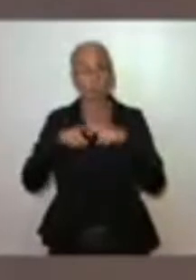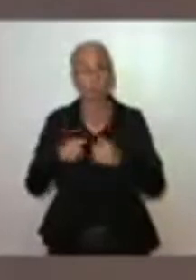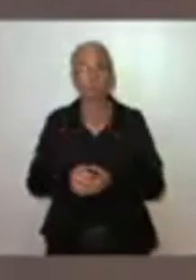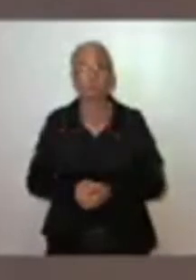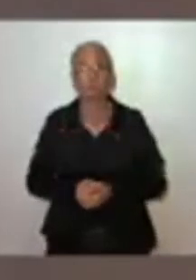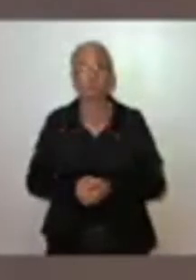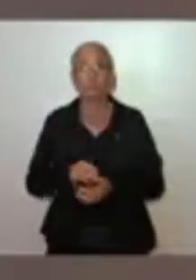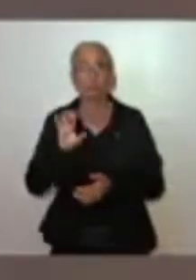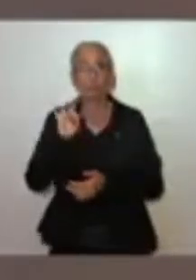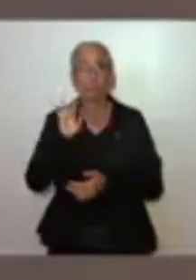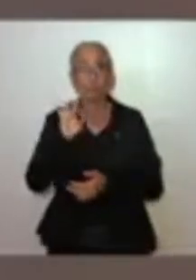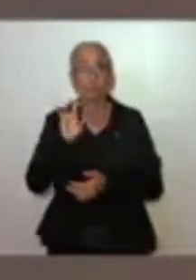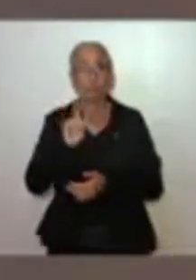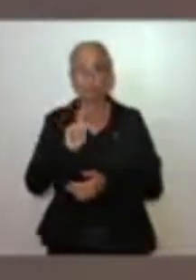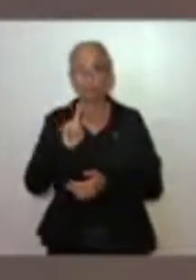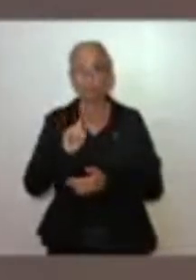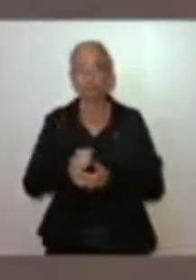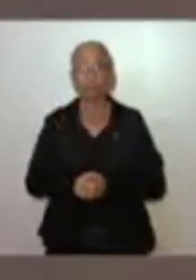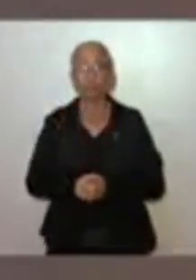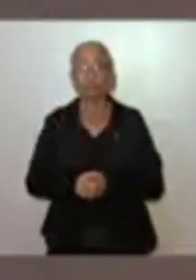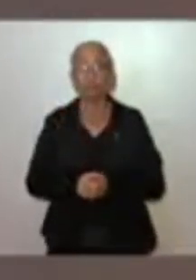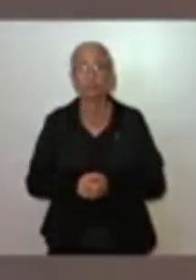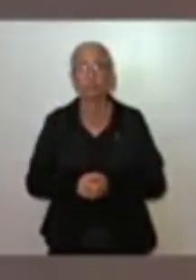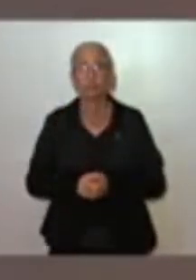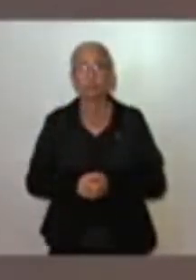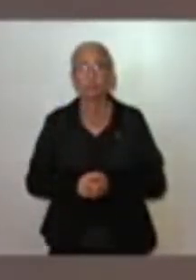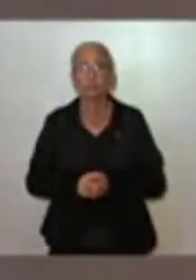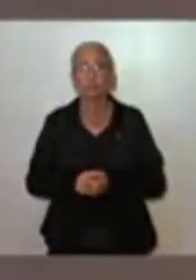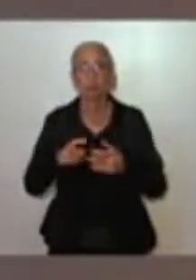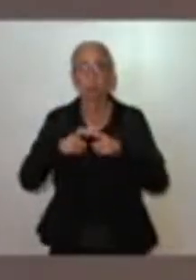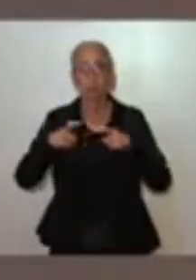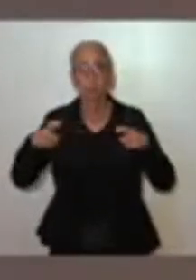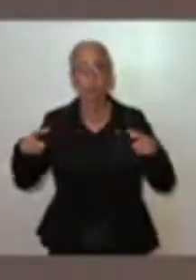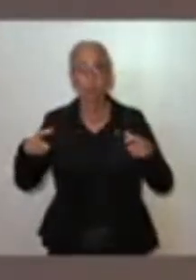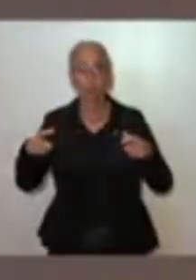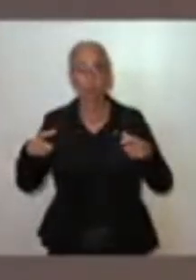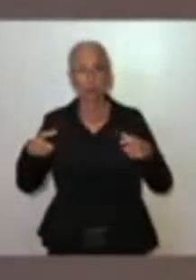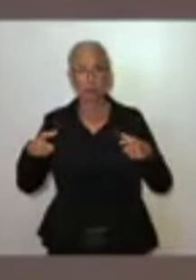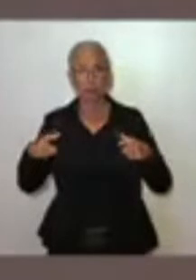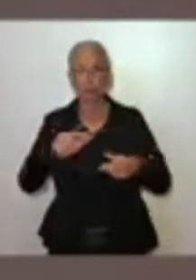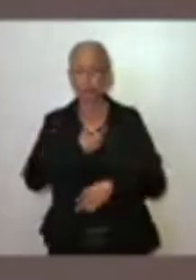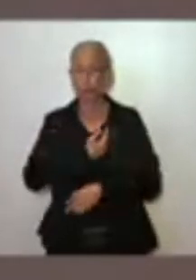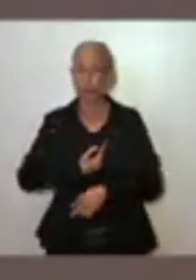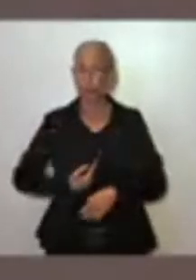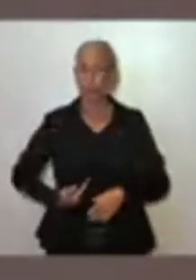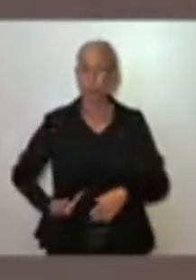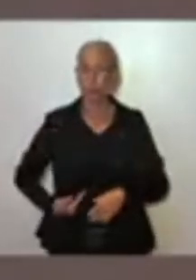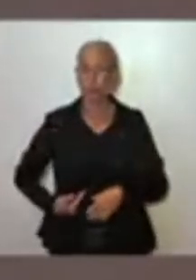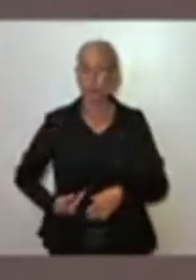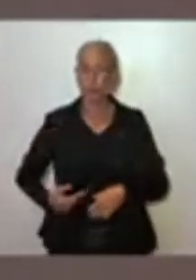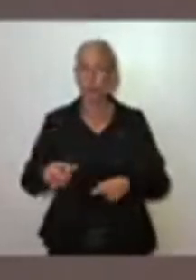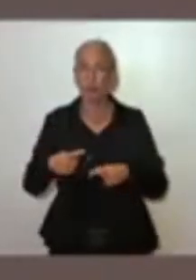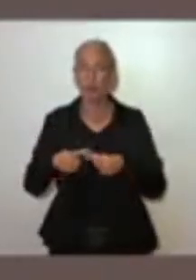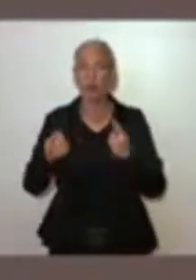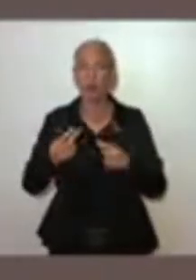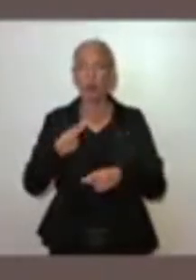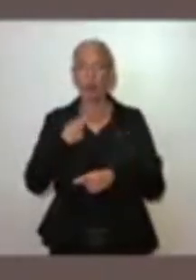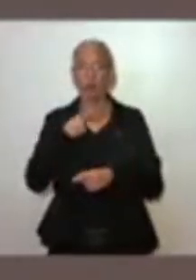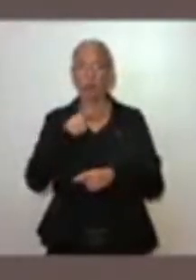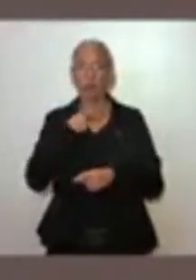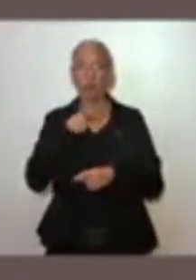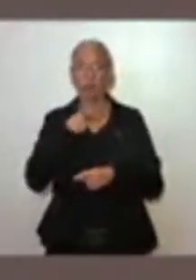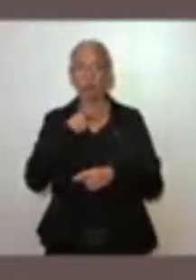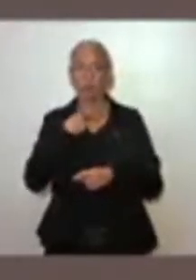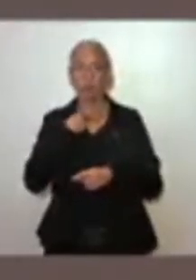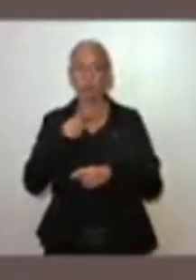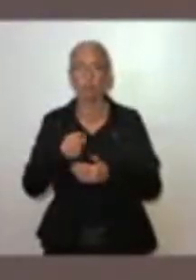não é só isso as maiorias governam mas elas não podem tudo